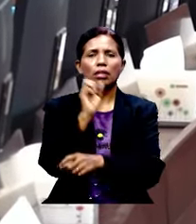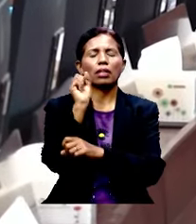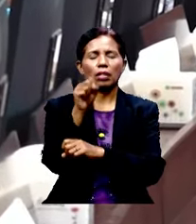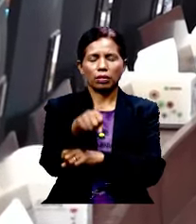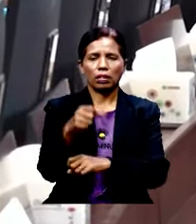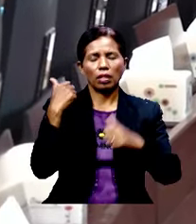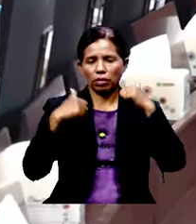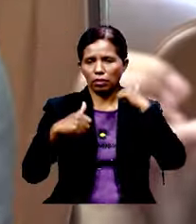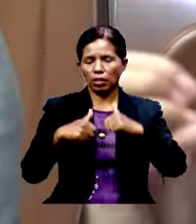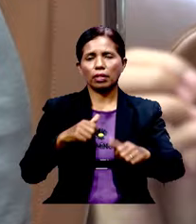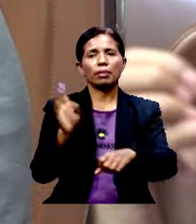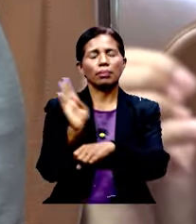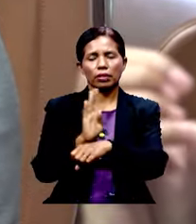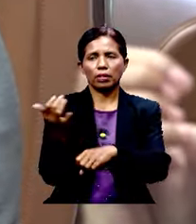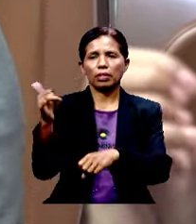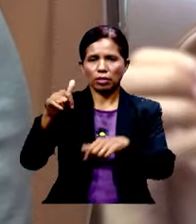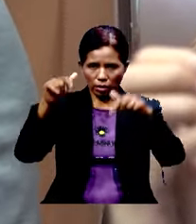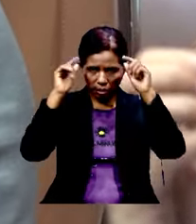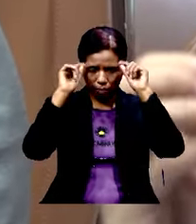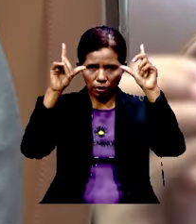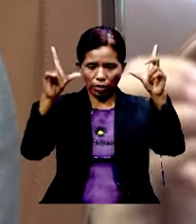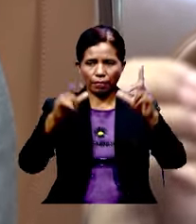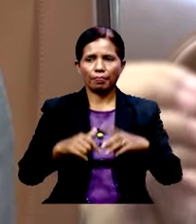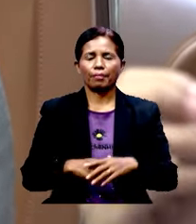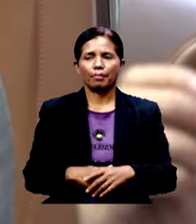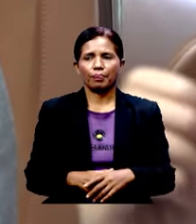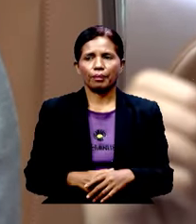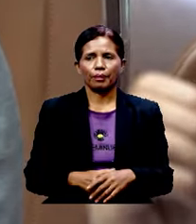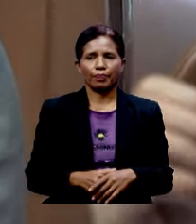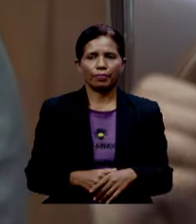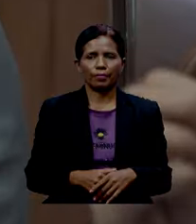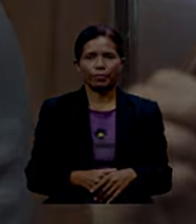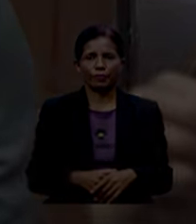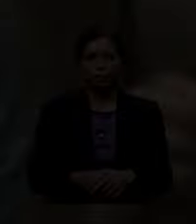atividade comercial CIRA e a Timor-Leste. Equipa Cobertura, GEMEN.